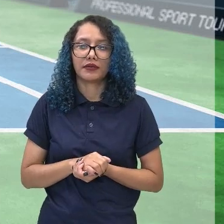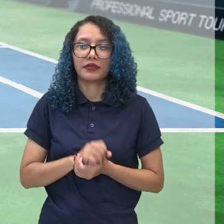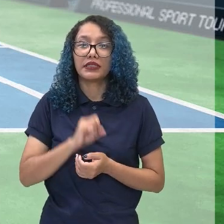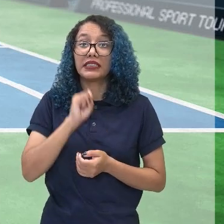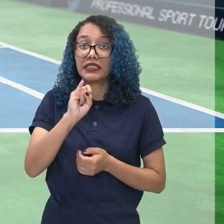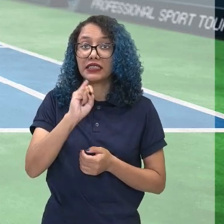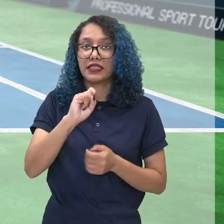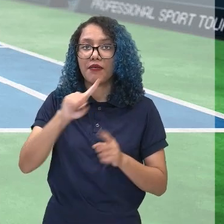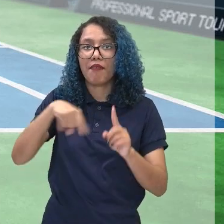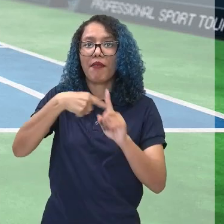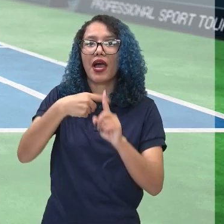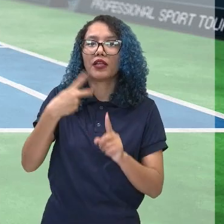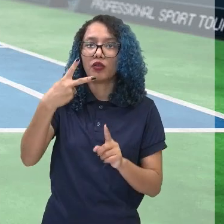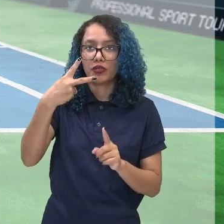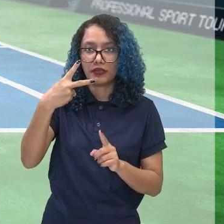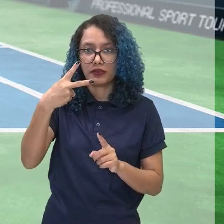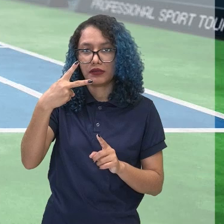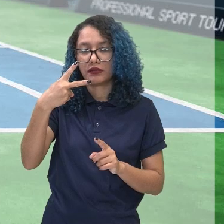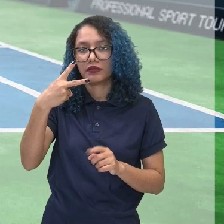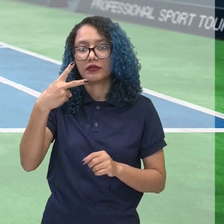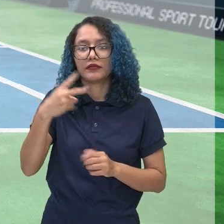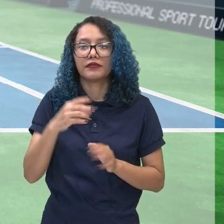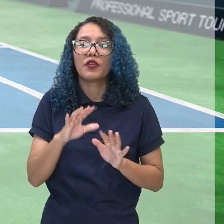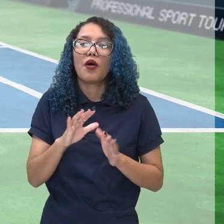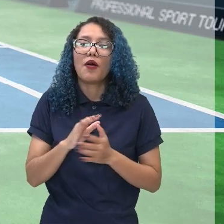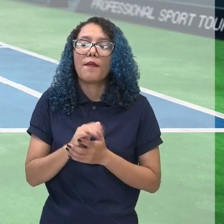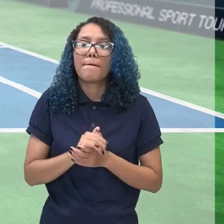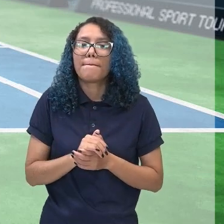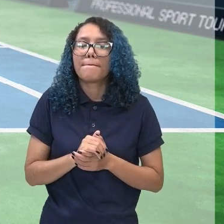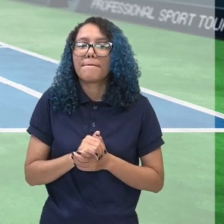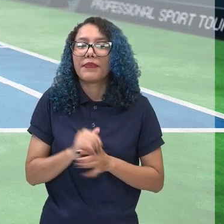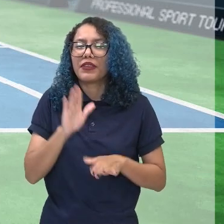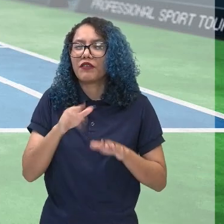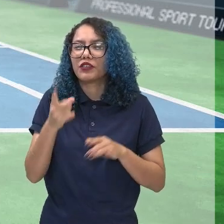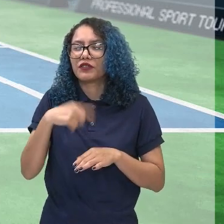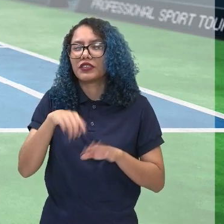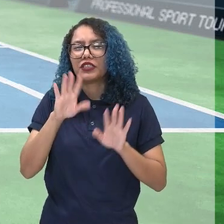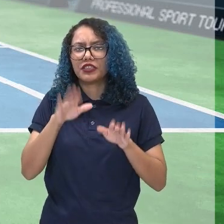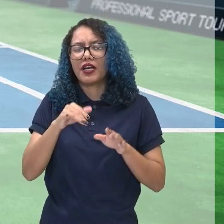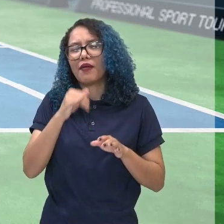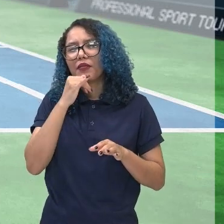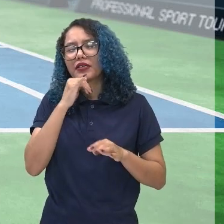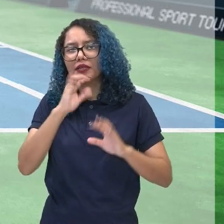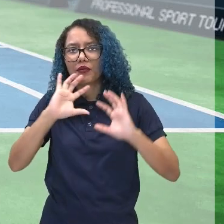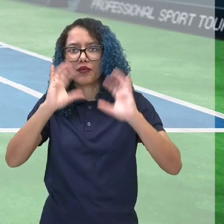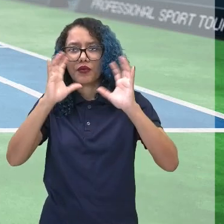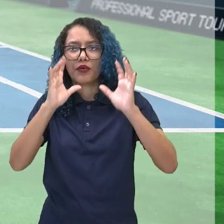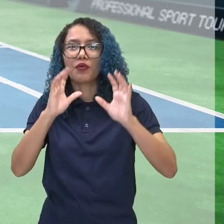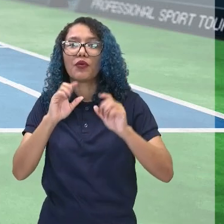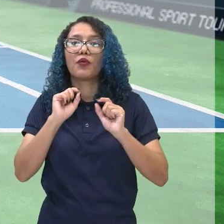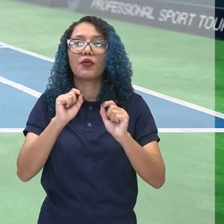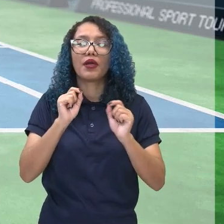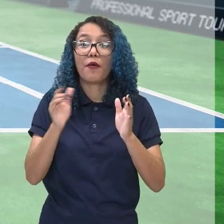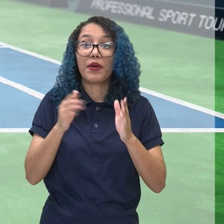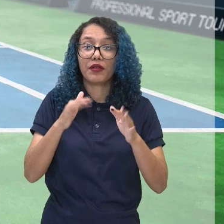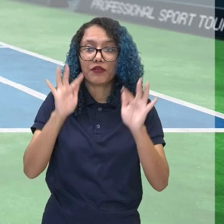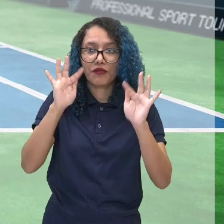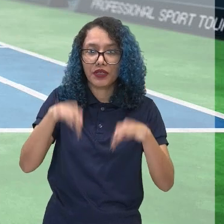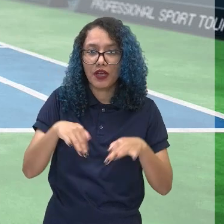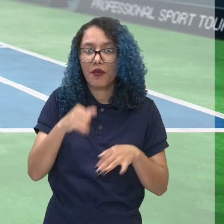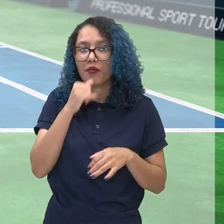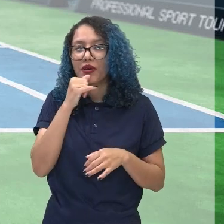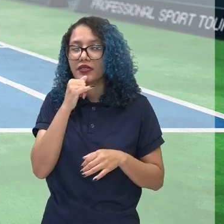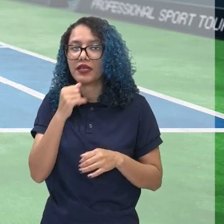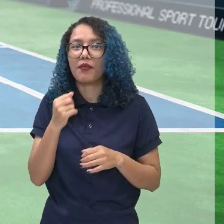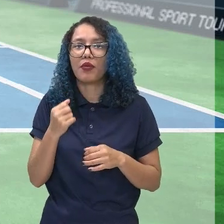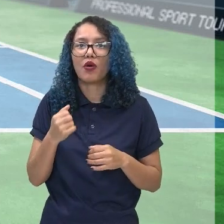na frente. Para a gente entender de forma mais clara, talvez você já tenha jogado no vôlei aquele rally final, quando está ali, por exemplo,